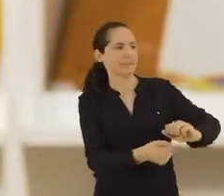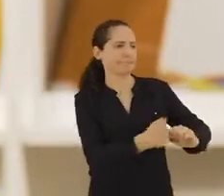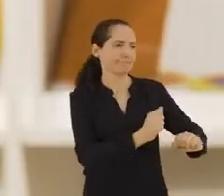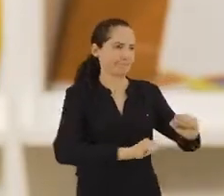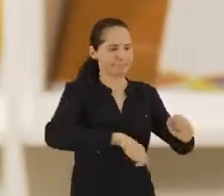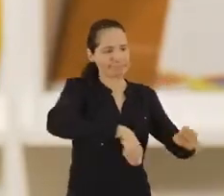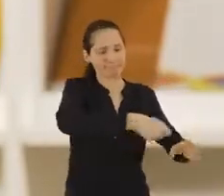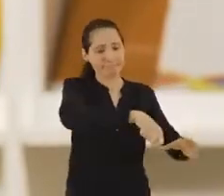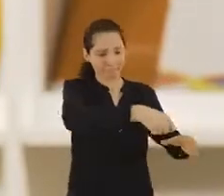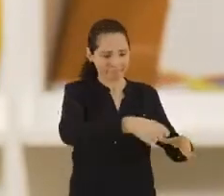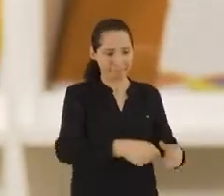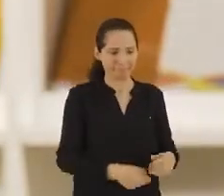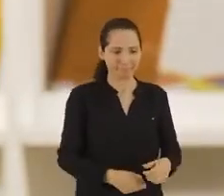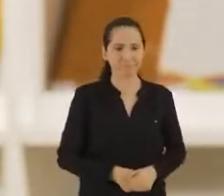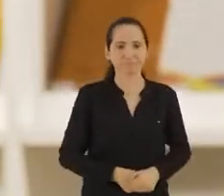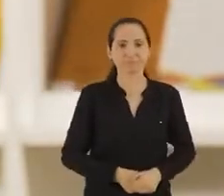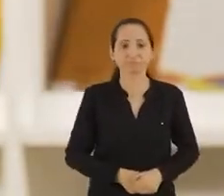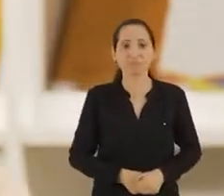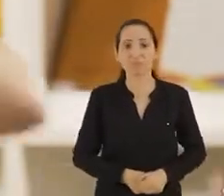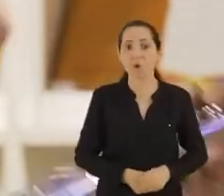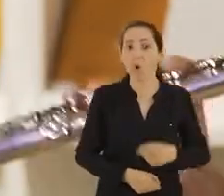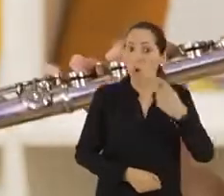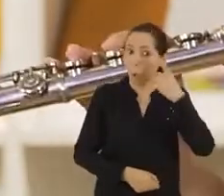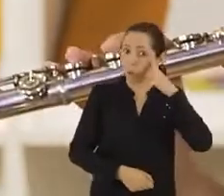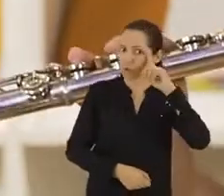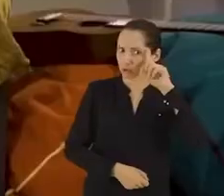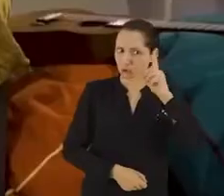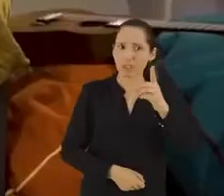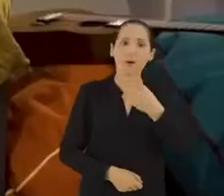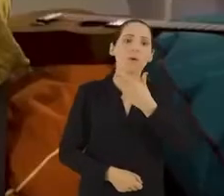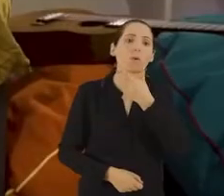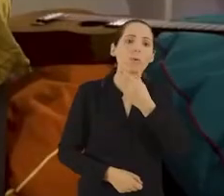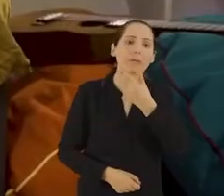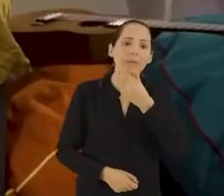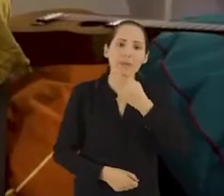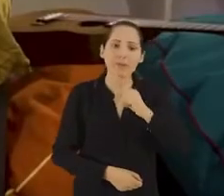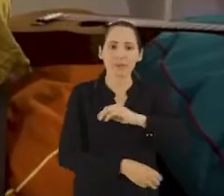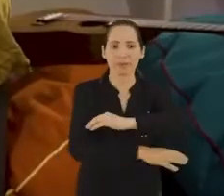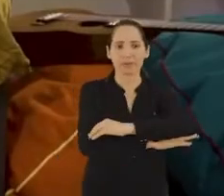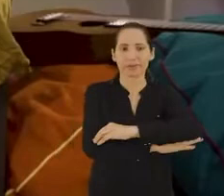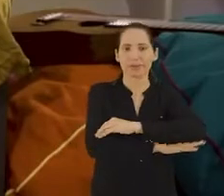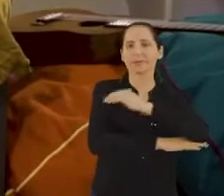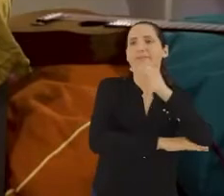Então, um dia, Zé Godó, na sua janela,